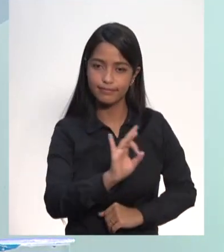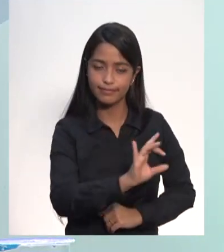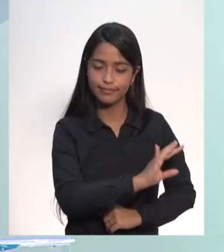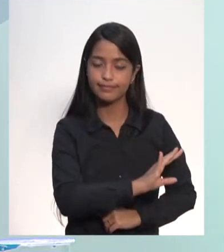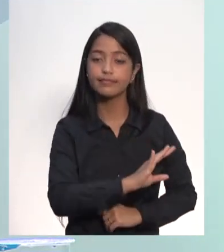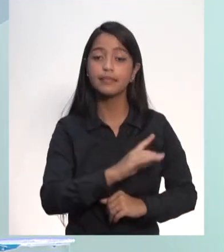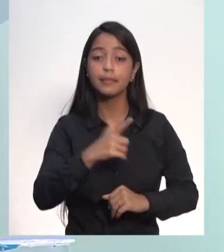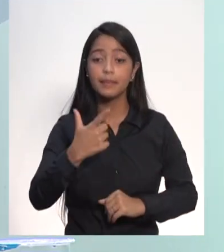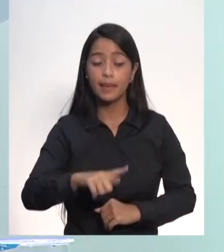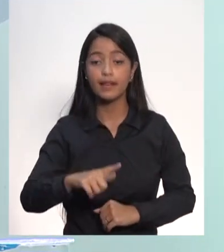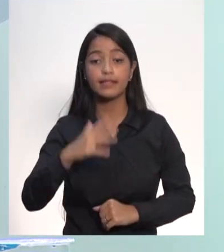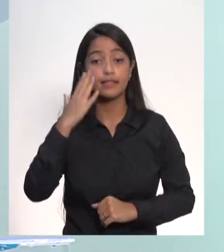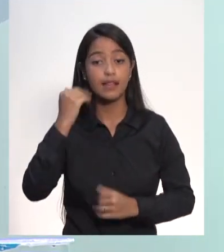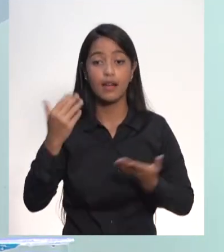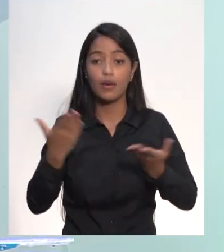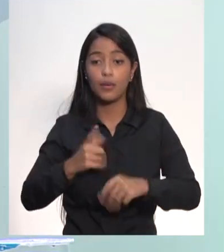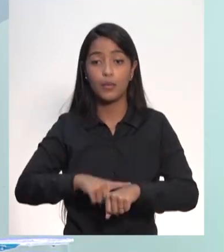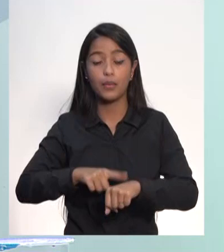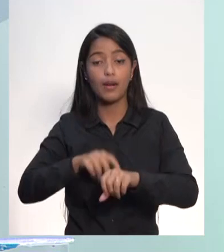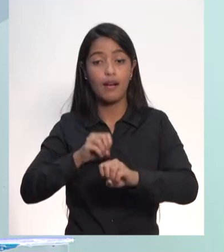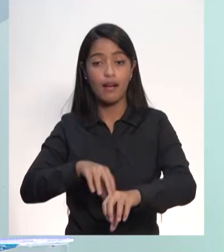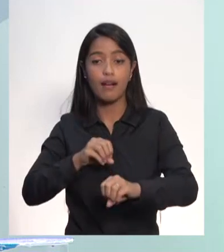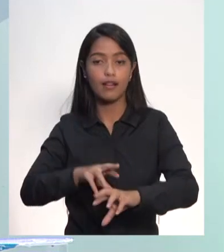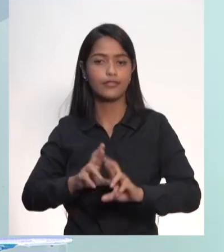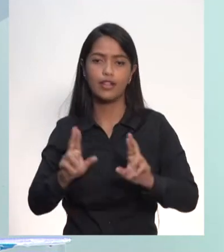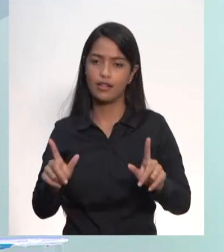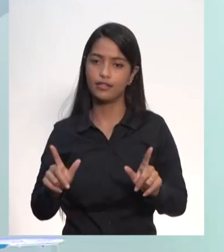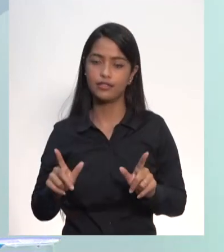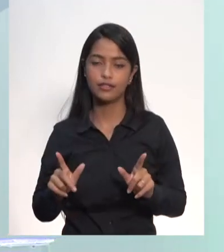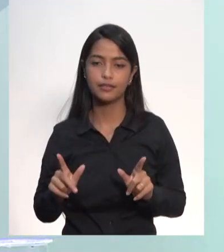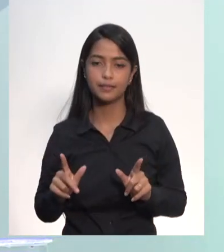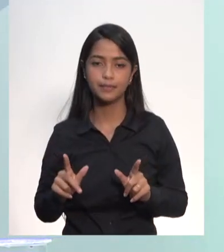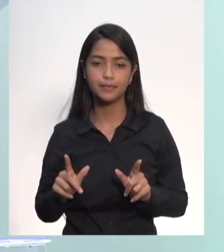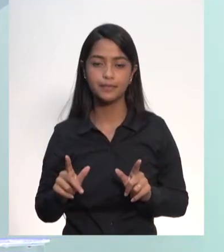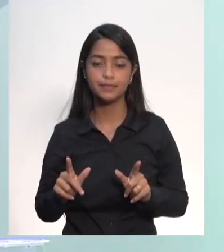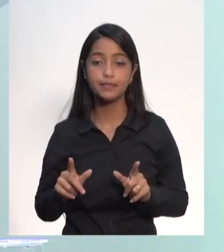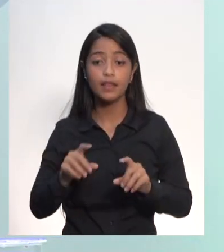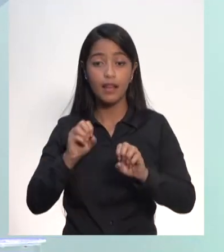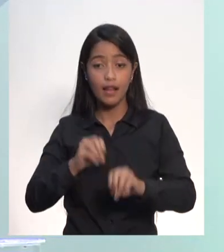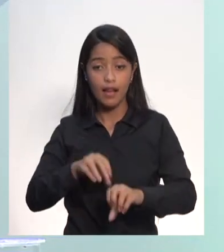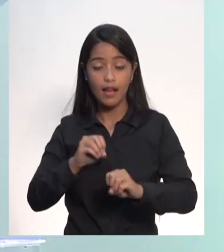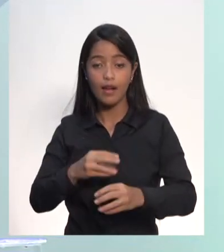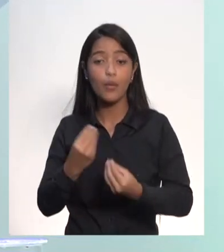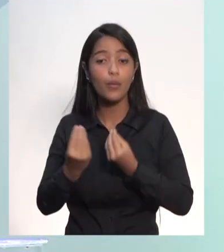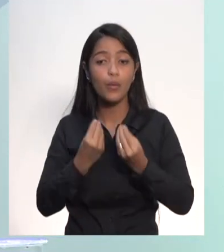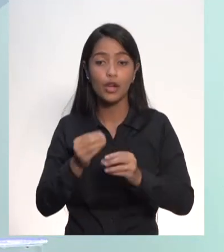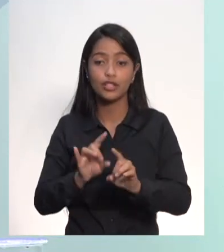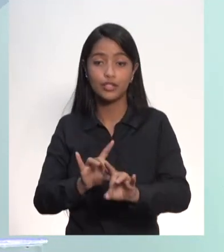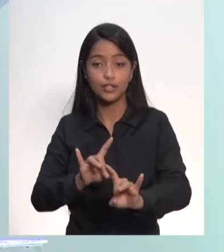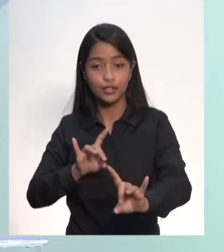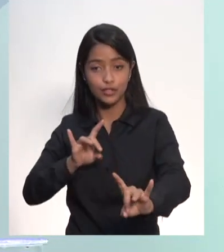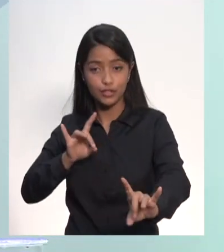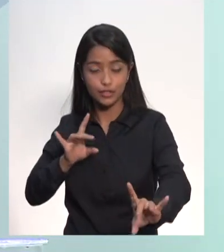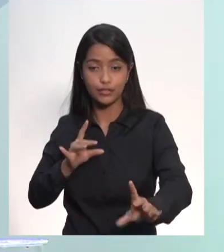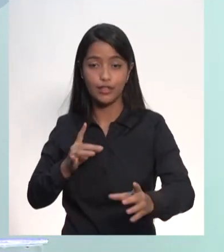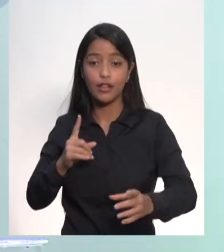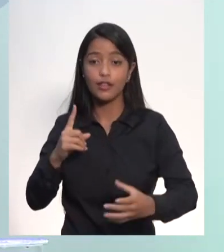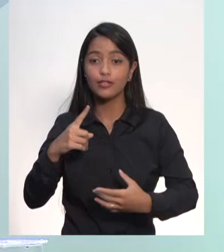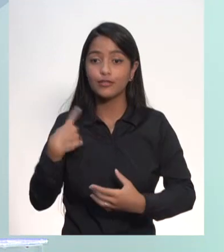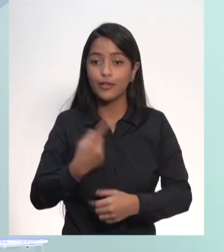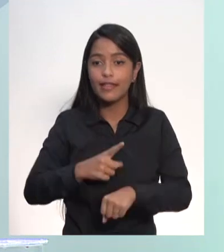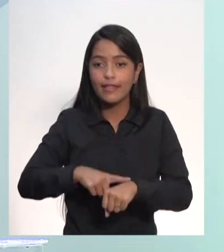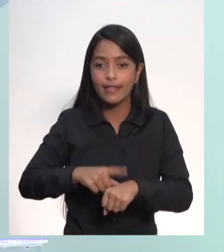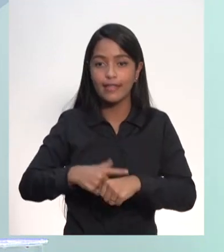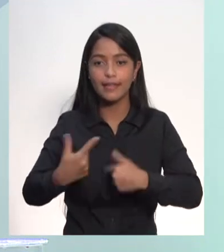gente tem um tempo de aula diferente. Então, né, com as aulas à distância, a gente tem uma estrutura diferente e o nosso tempo